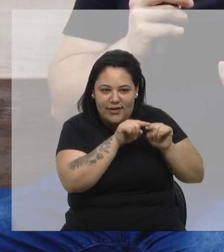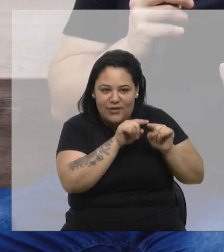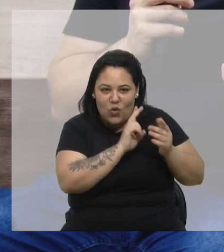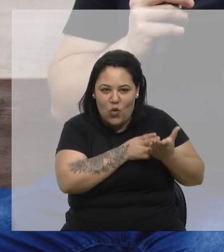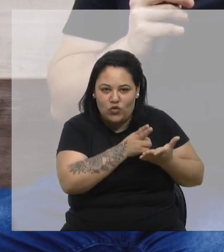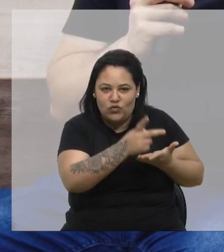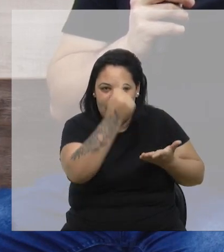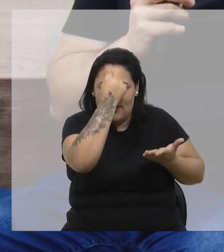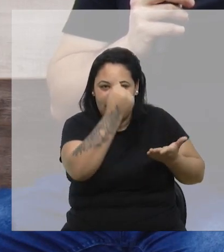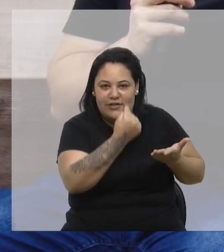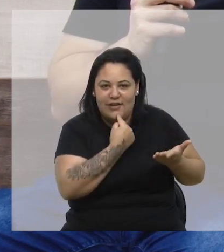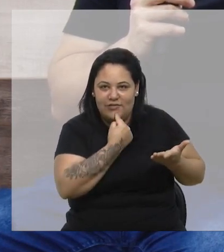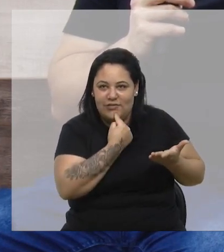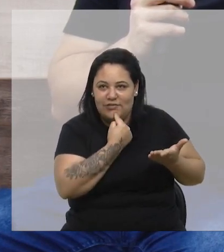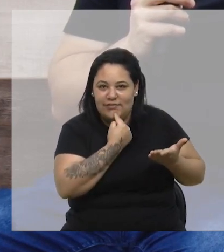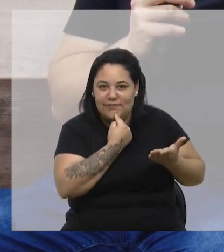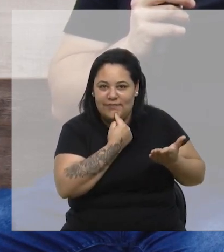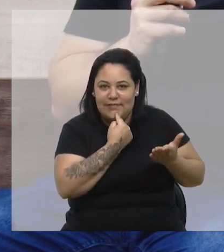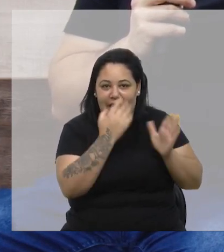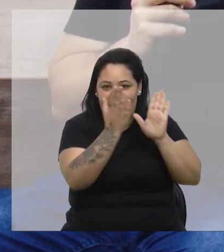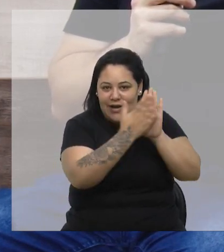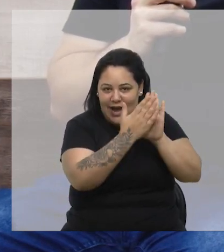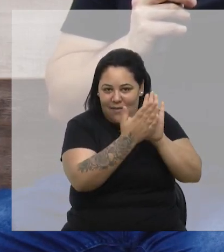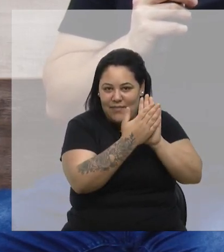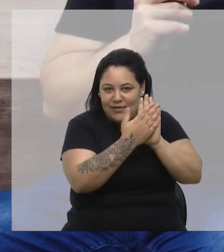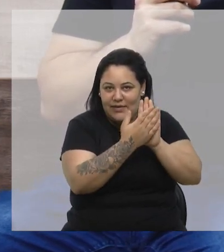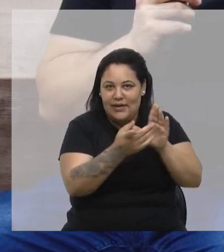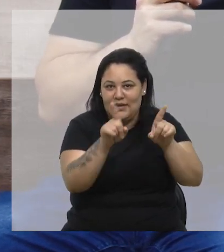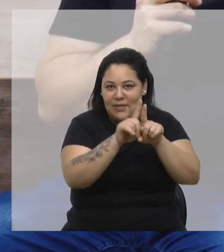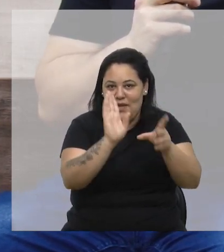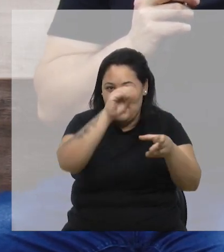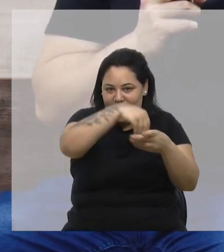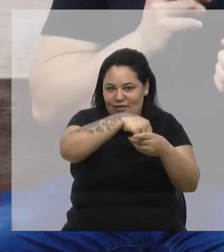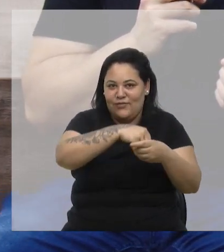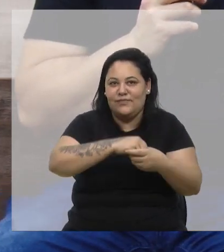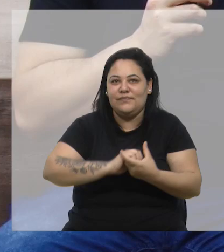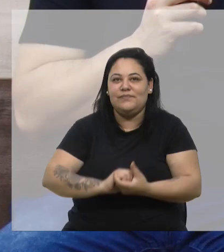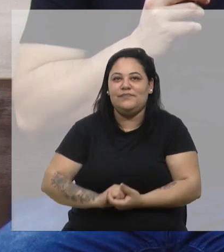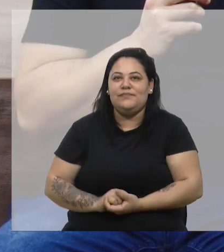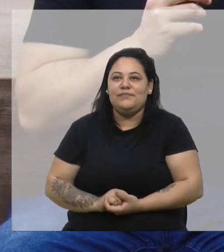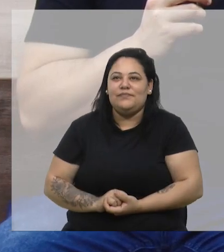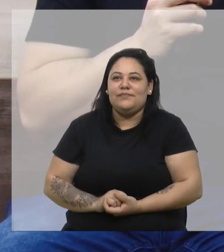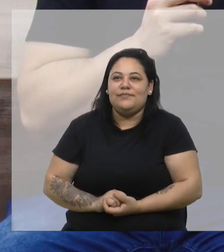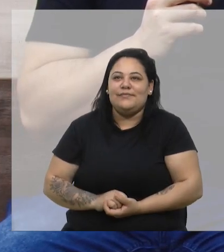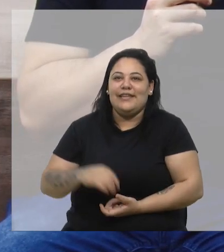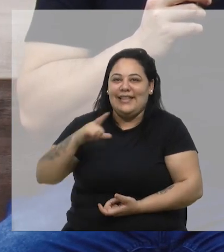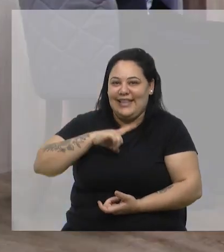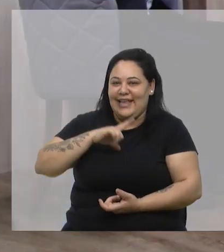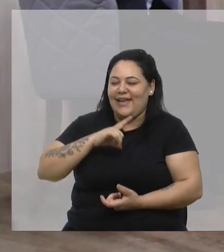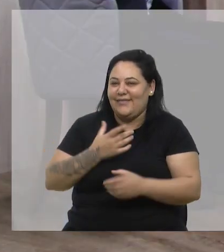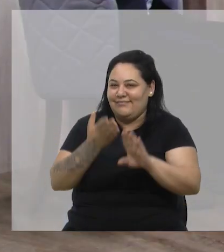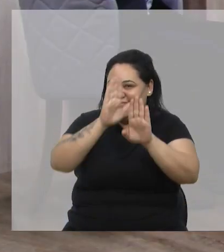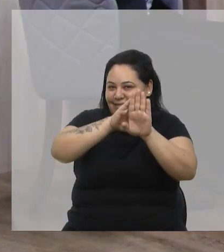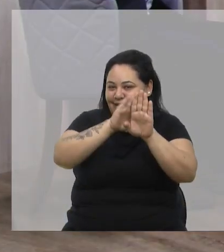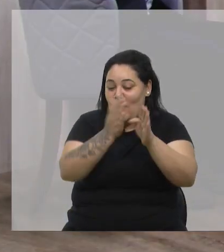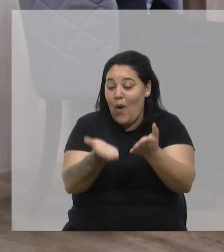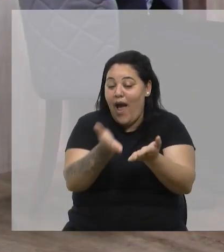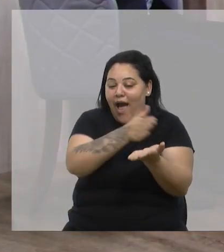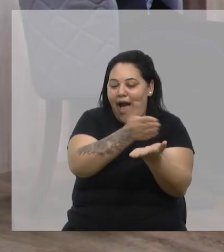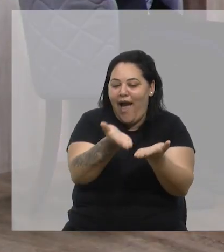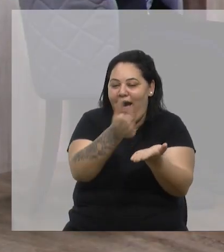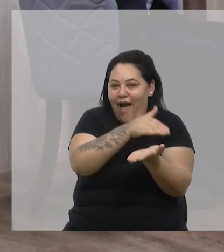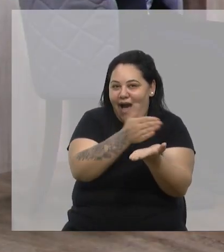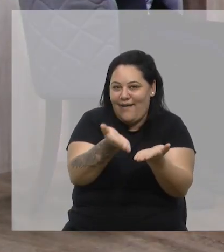o quadrinho, todo o livro, ele segue essa mesma identidade, tanto fora na capa quanto dentro, né? O dentro não tem vermelho? Tem. Tá, tem nas sobrecapas